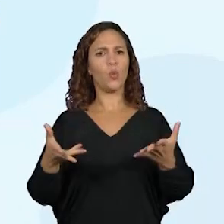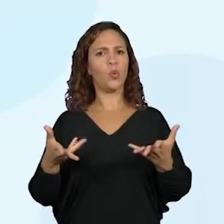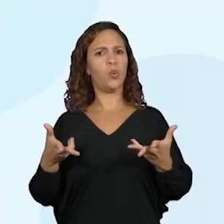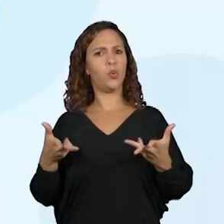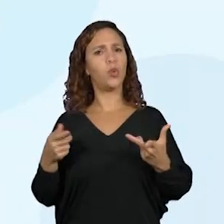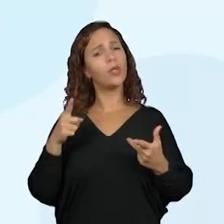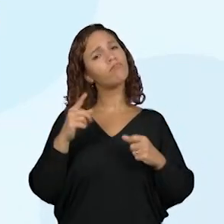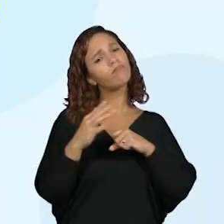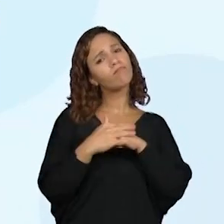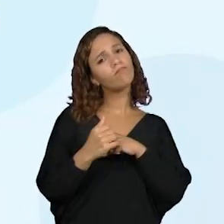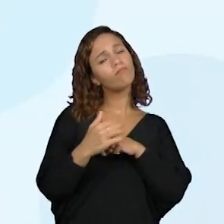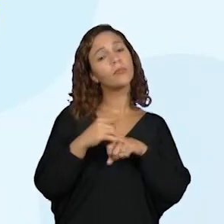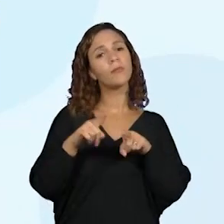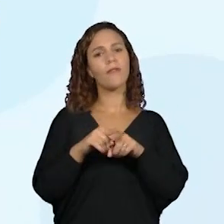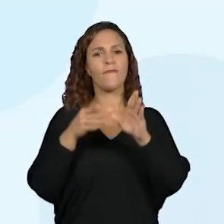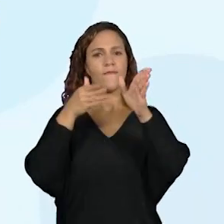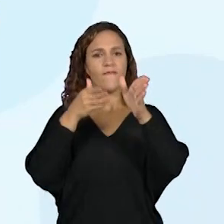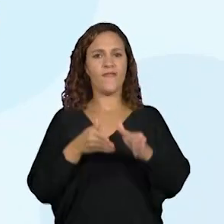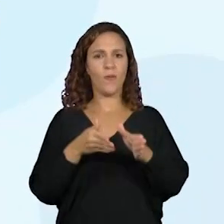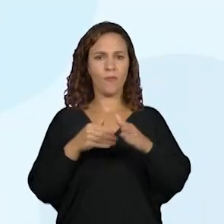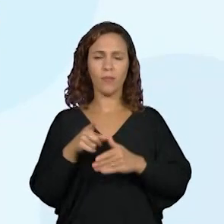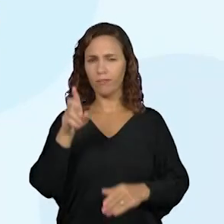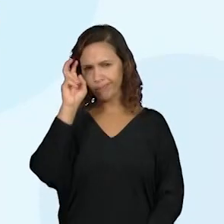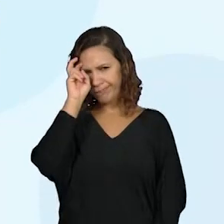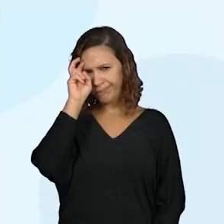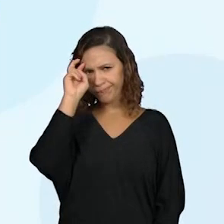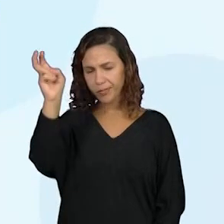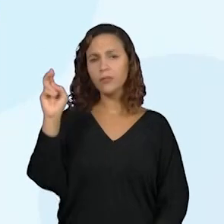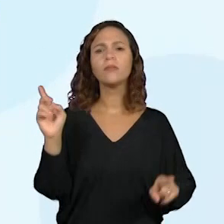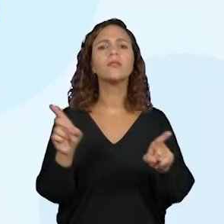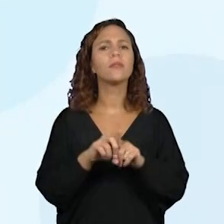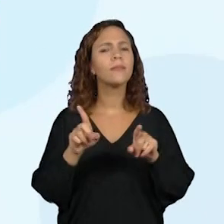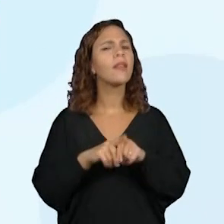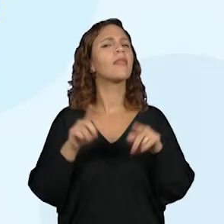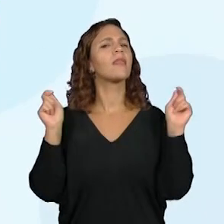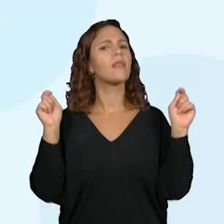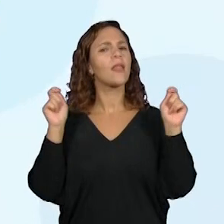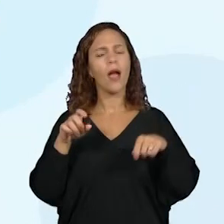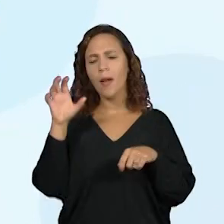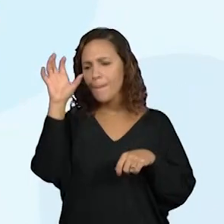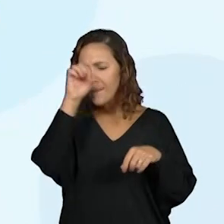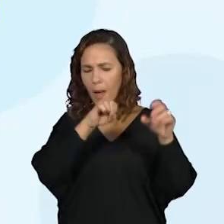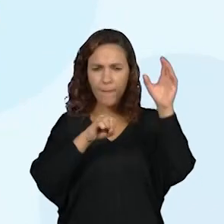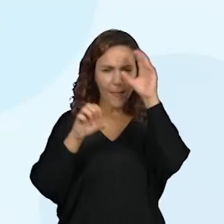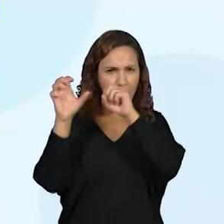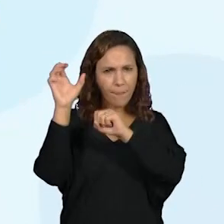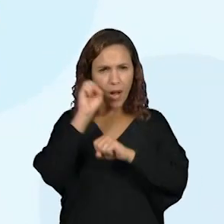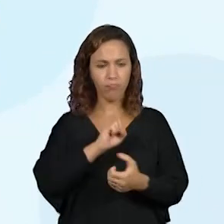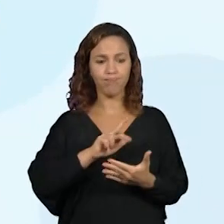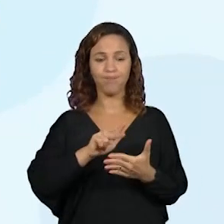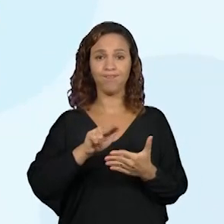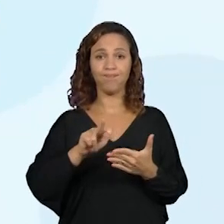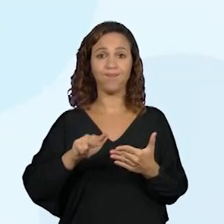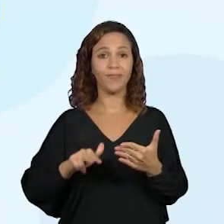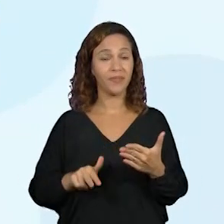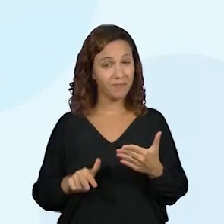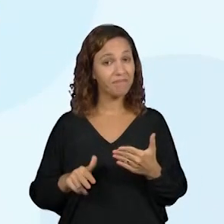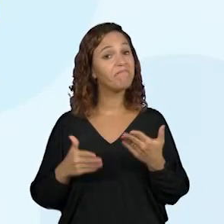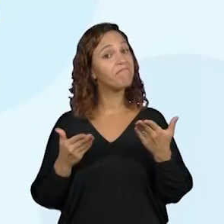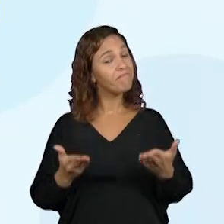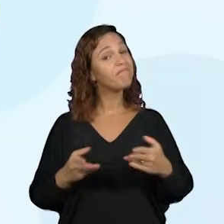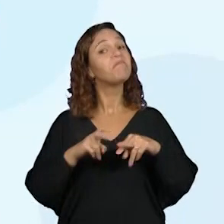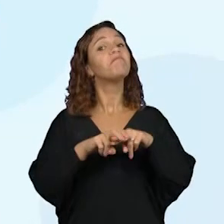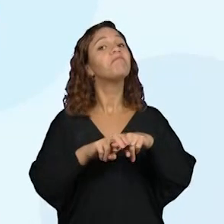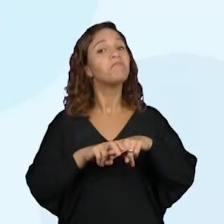dócil e Leal inteligente e com boa capacidade de aprendizagem desse modo